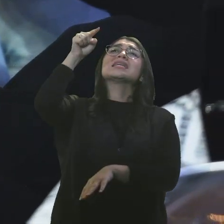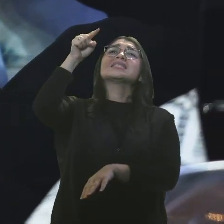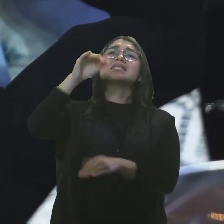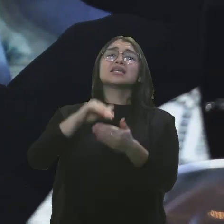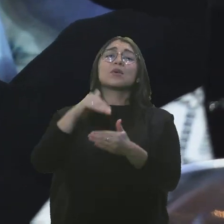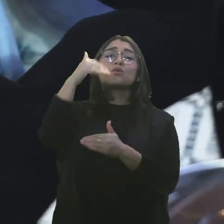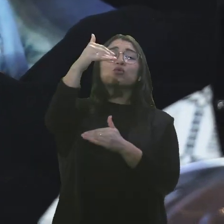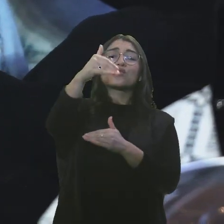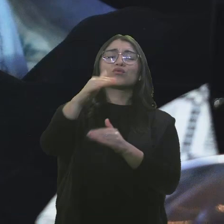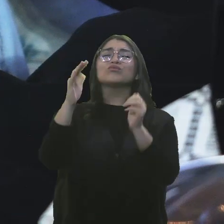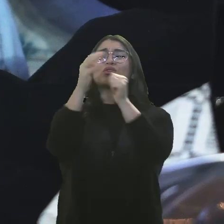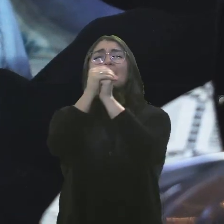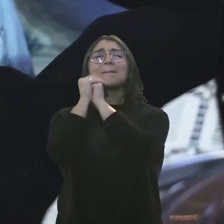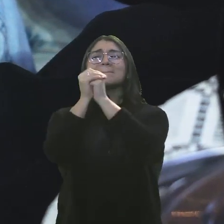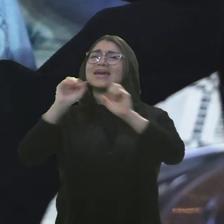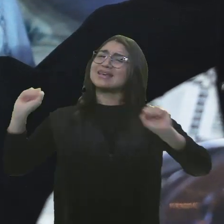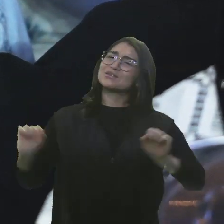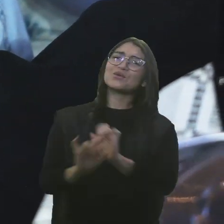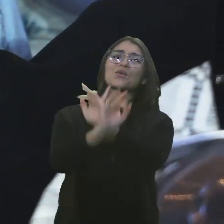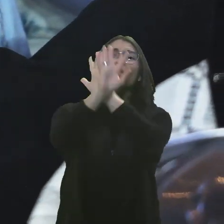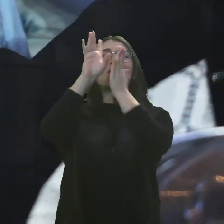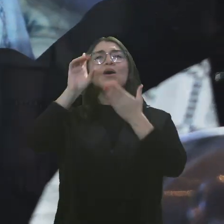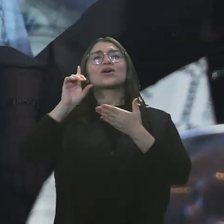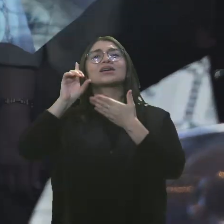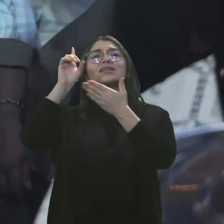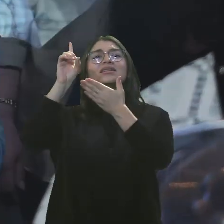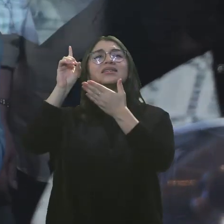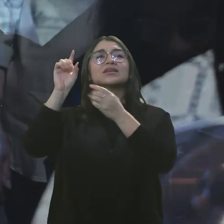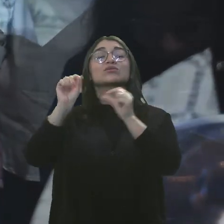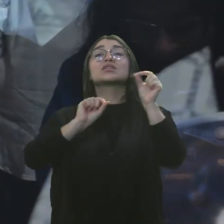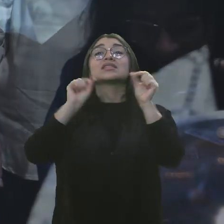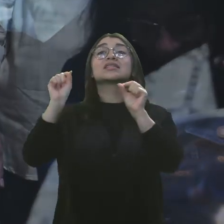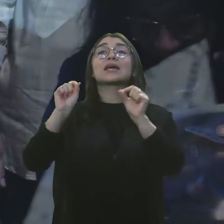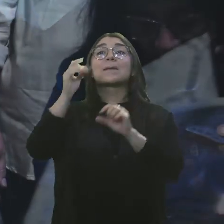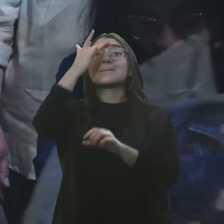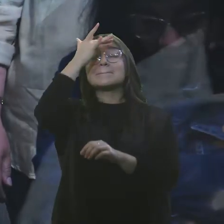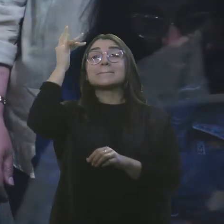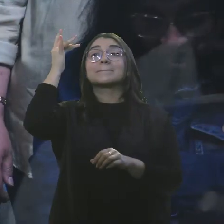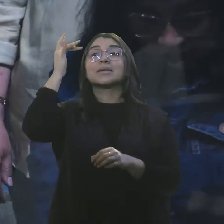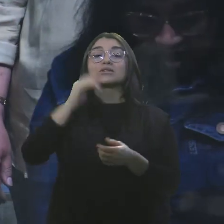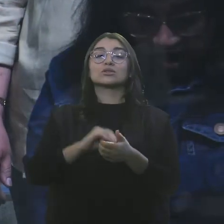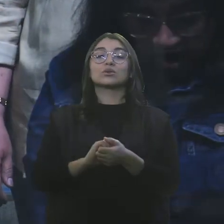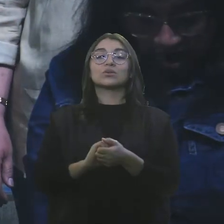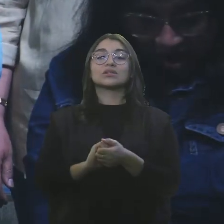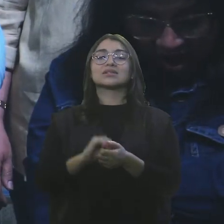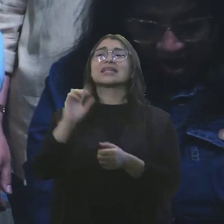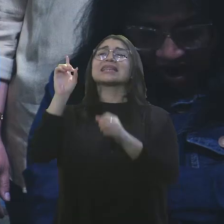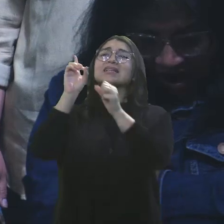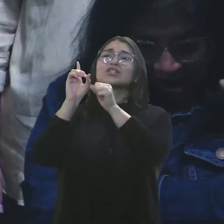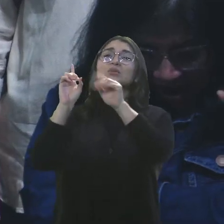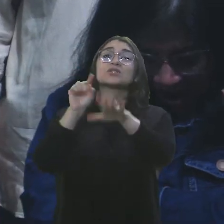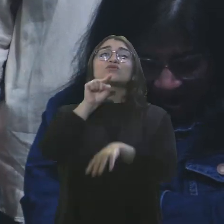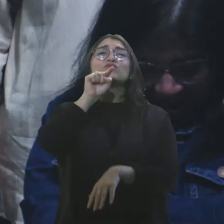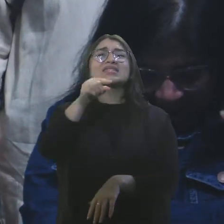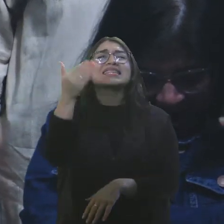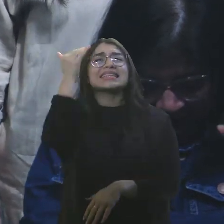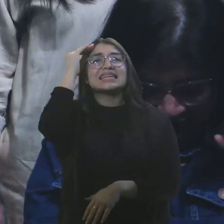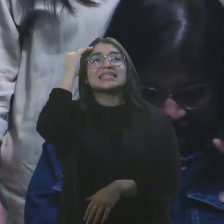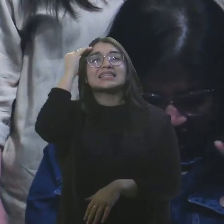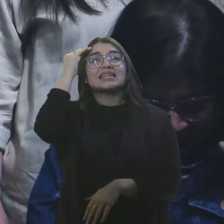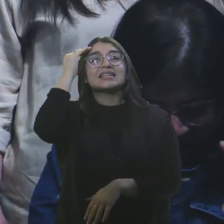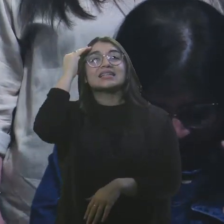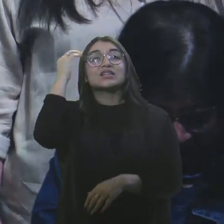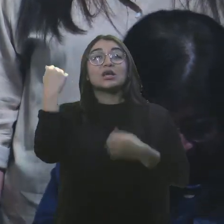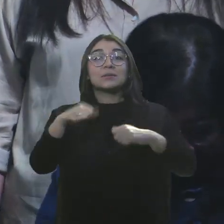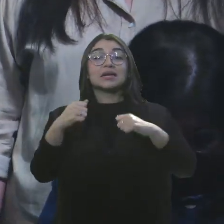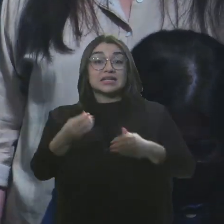Amém. Glória a Deus. Tem mais alguém? Deus te abençoe, cara. Se você está entendendo que você tem que entregar a tua vida para Jesus, levanta